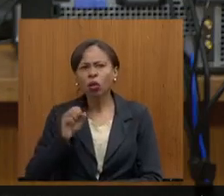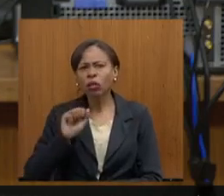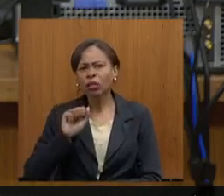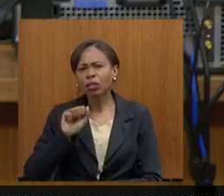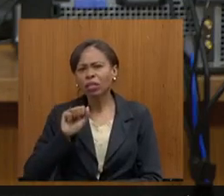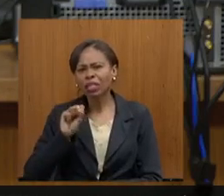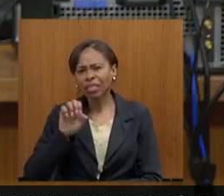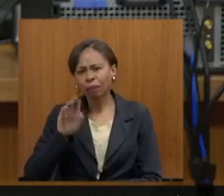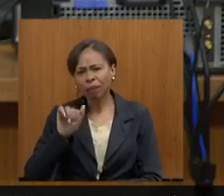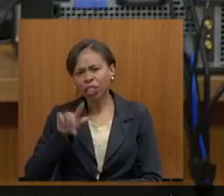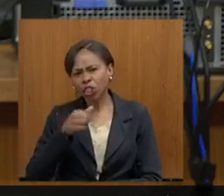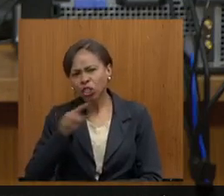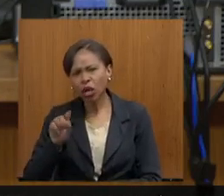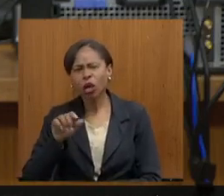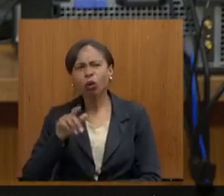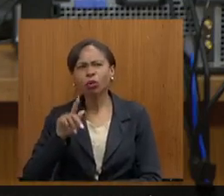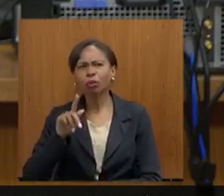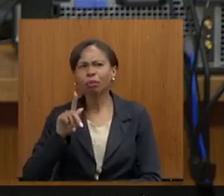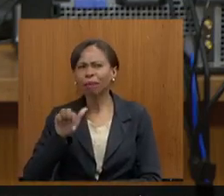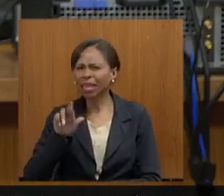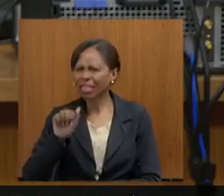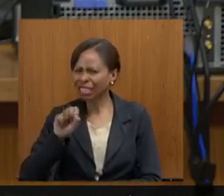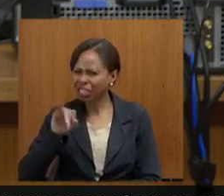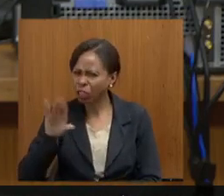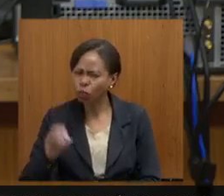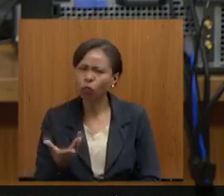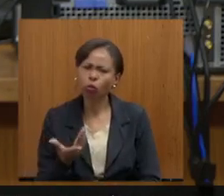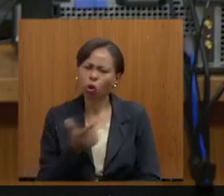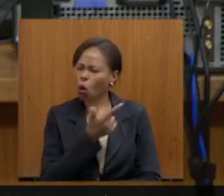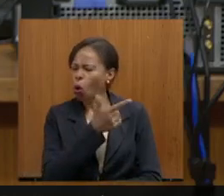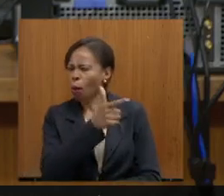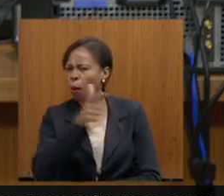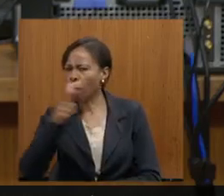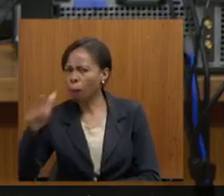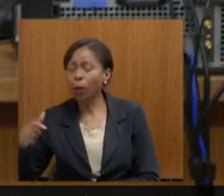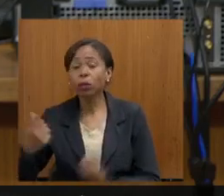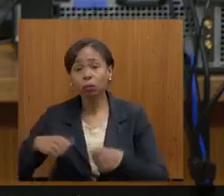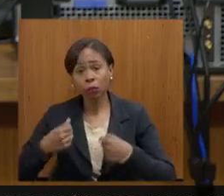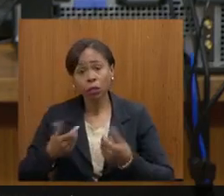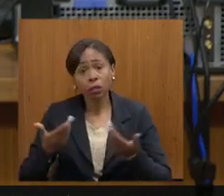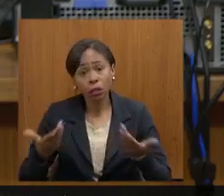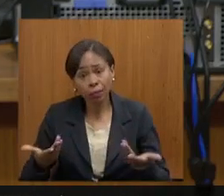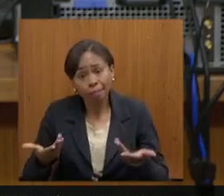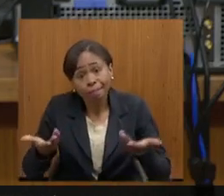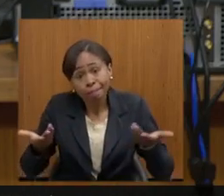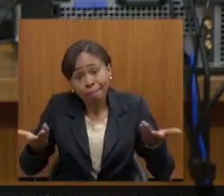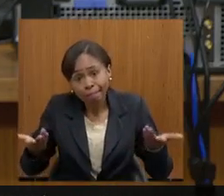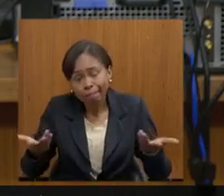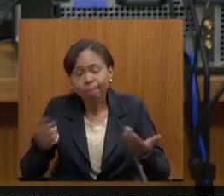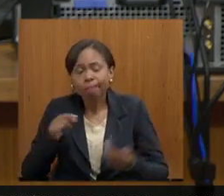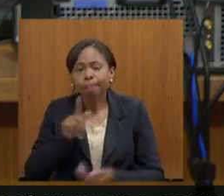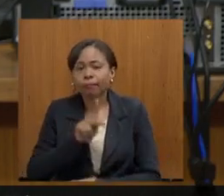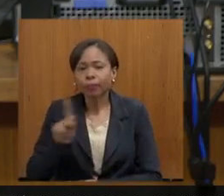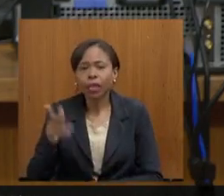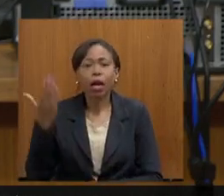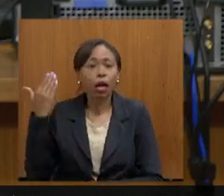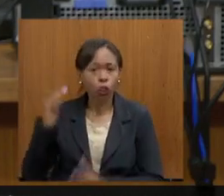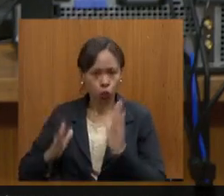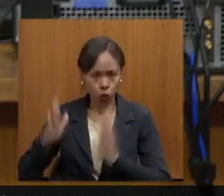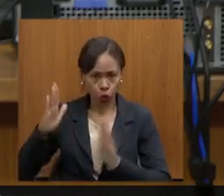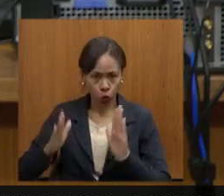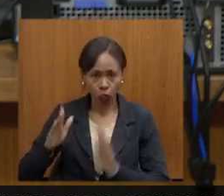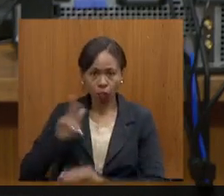sede Piuí é de São Roque de Minas então sabe o presidente nosso no mandato anterior